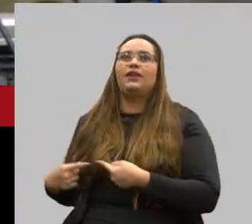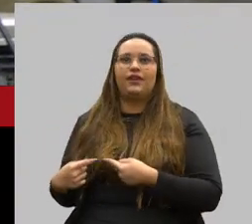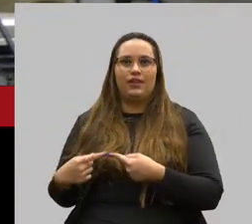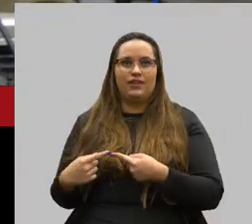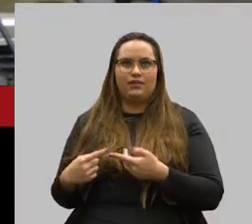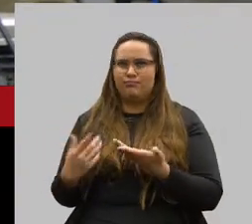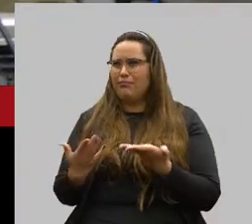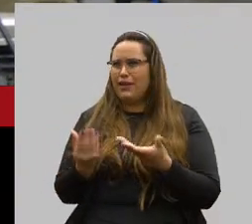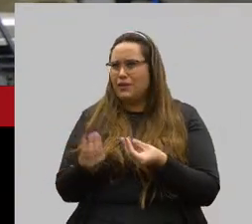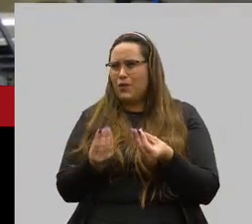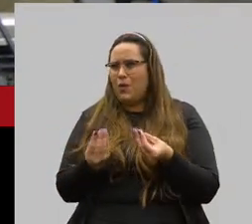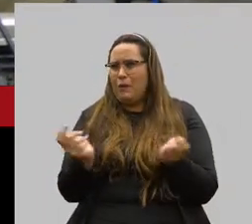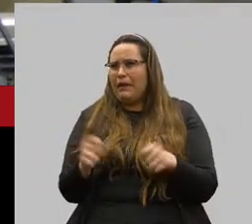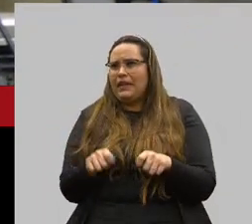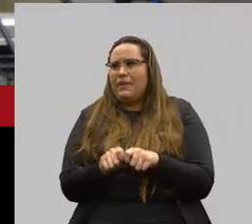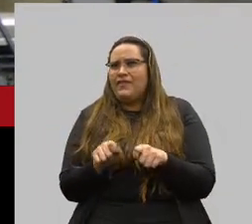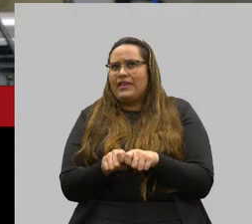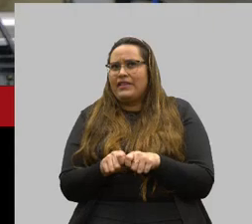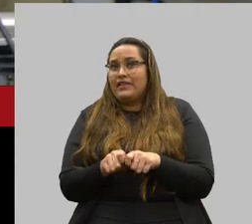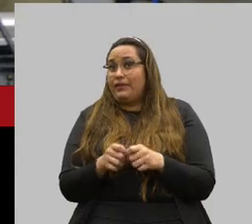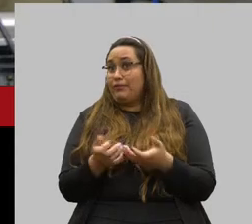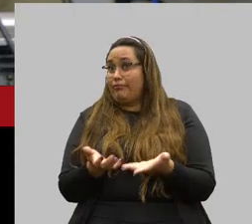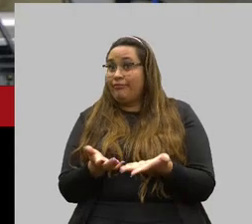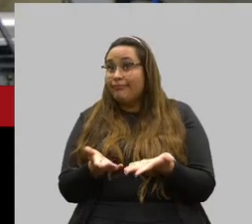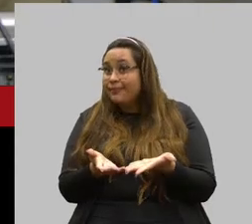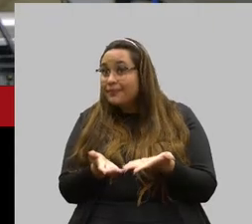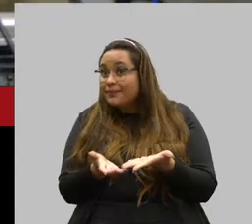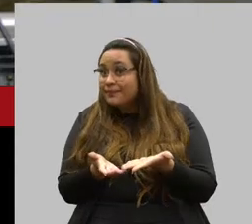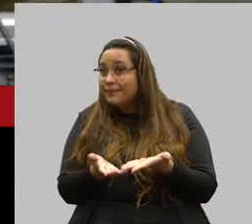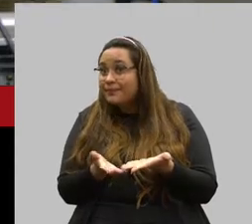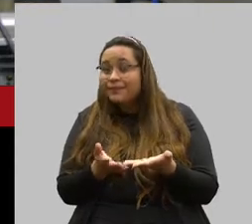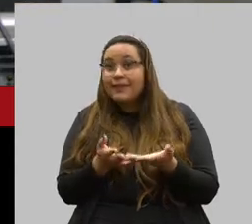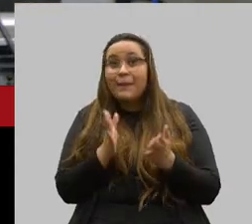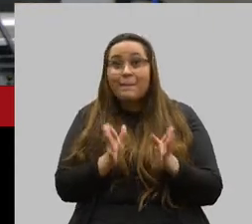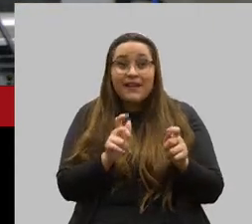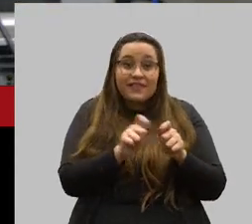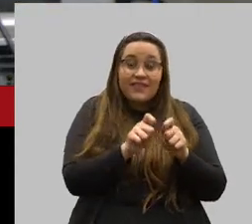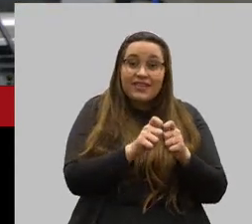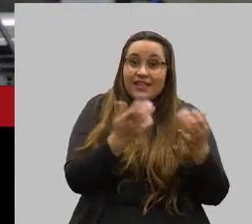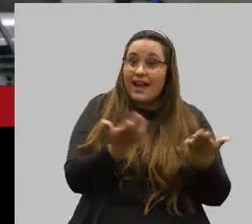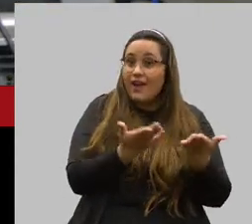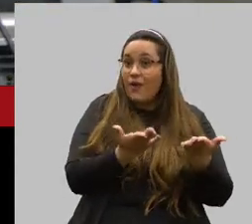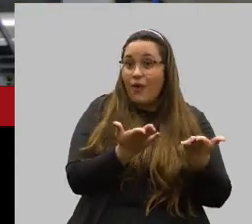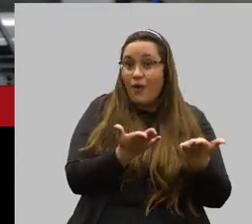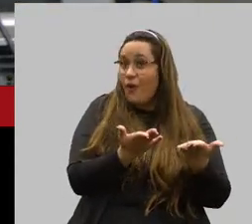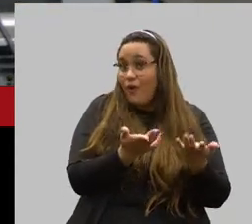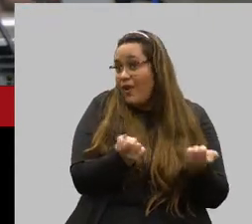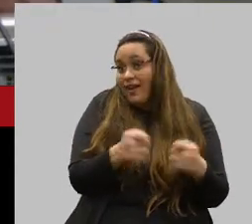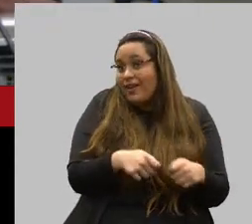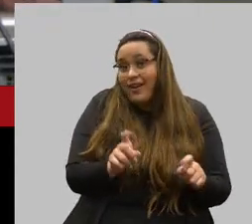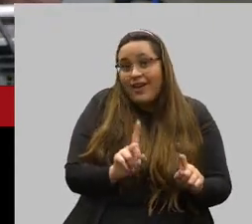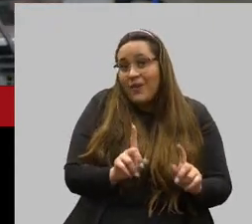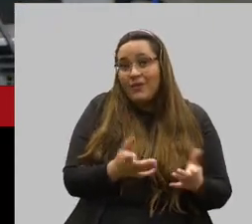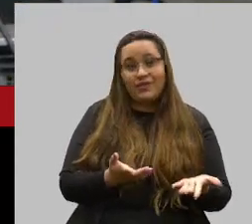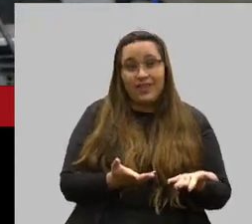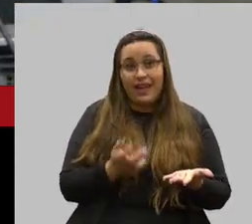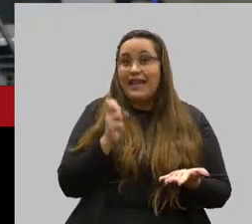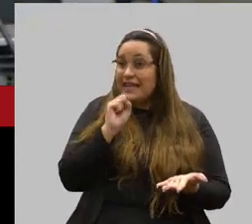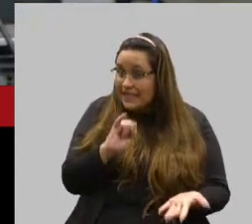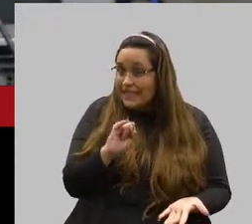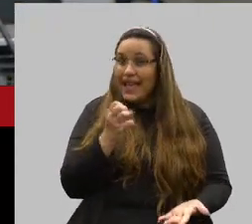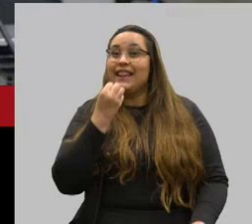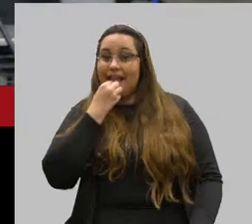convergência sobre isso O que está sendo feito não é suficiente se fosse suficiente os números estariam